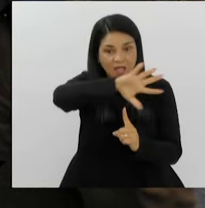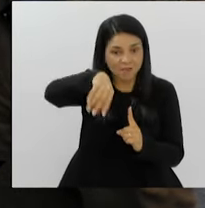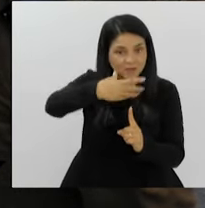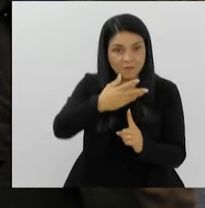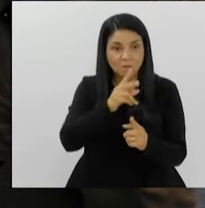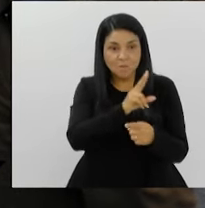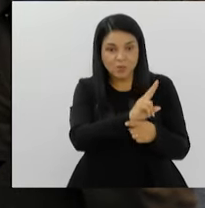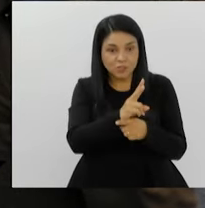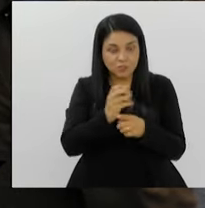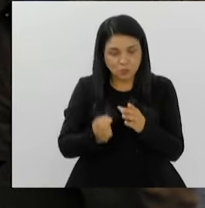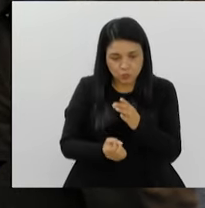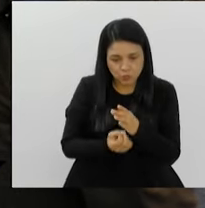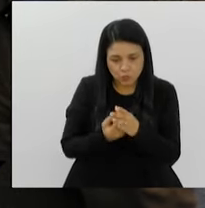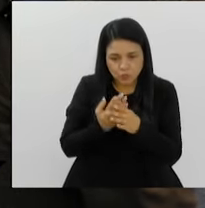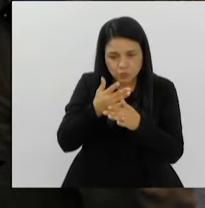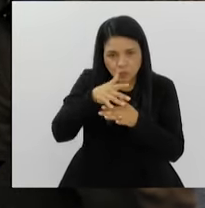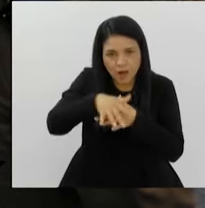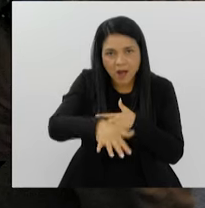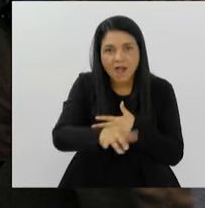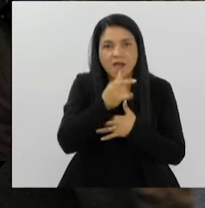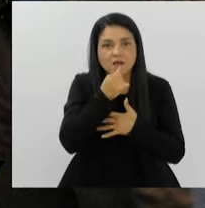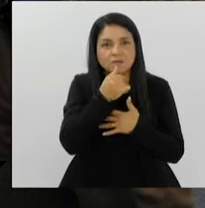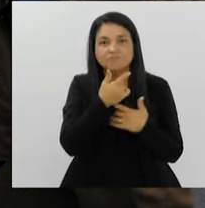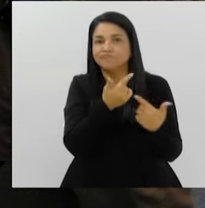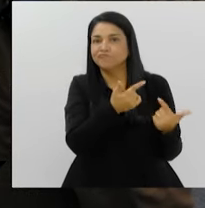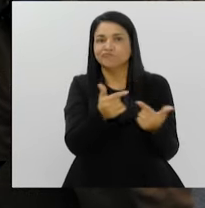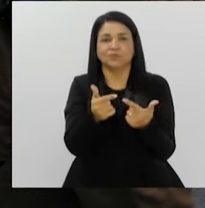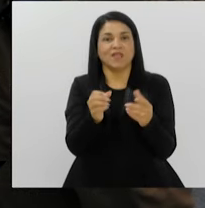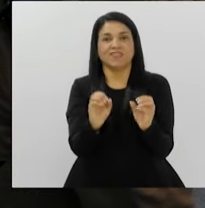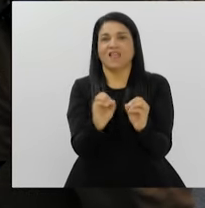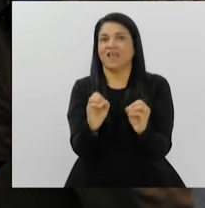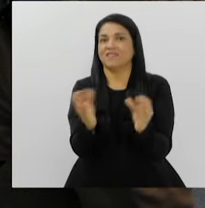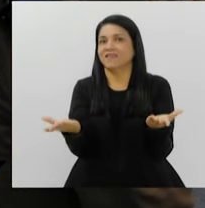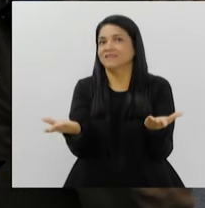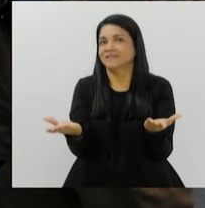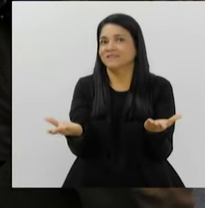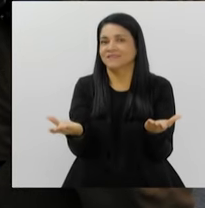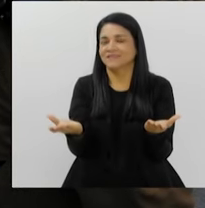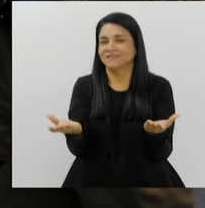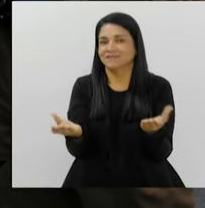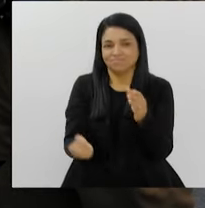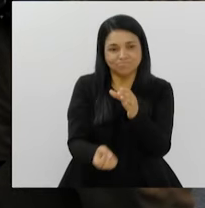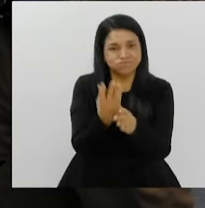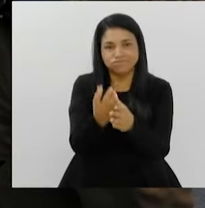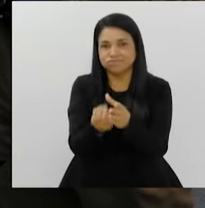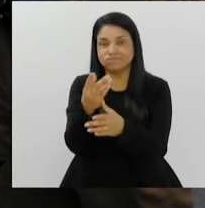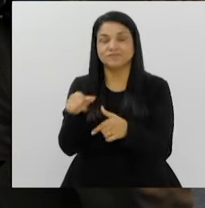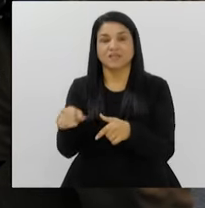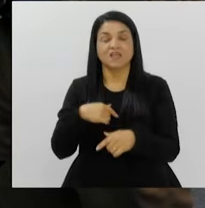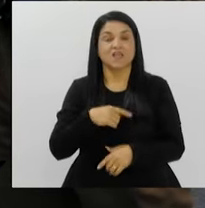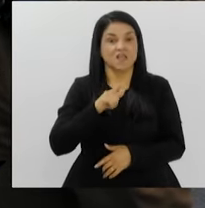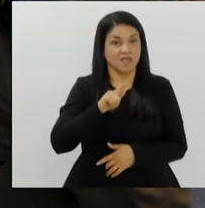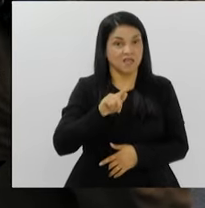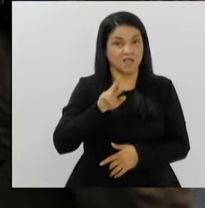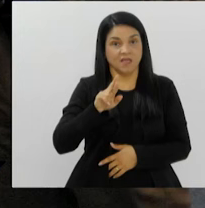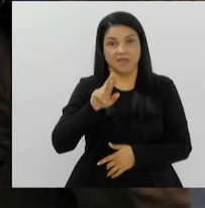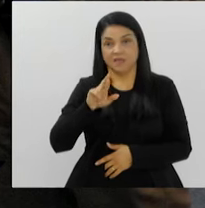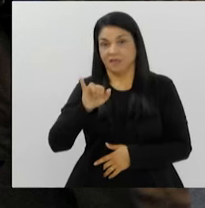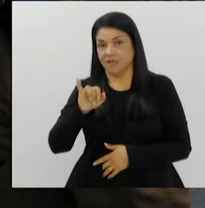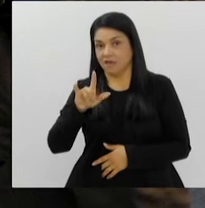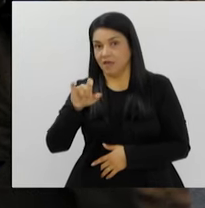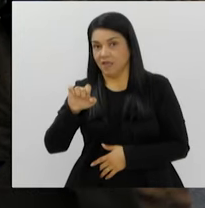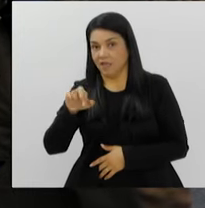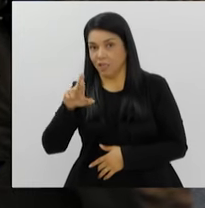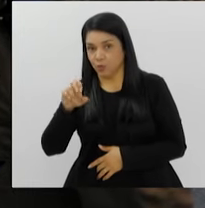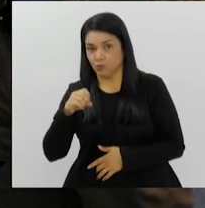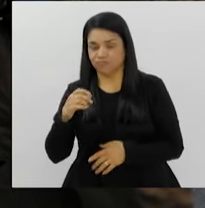nascentes, dos nossos rios, nada vai ser produzido. Eu sempre digo que aquele que é grileiro, invasor de terra pública,